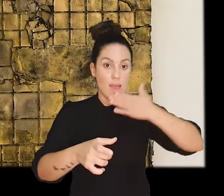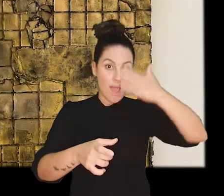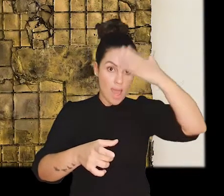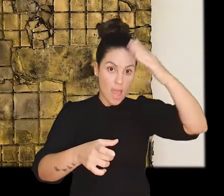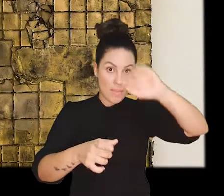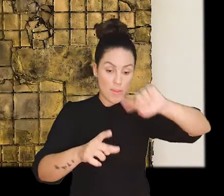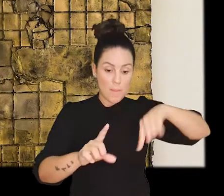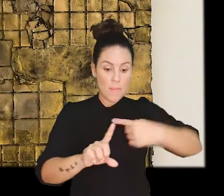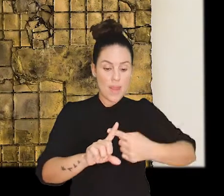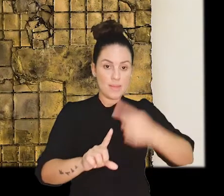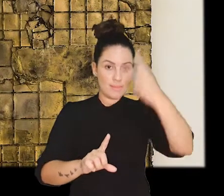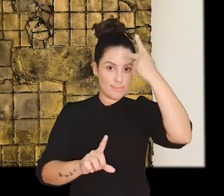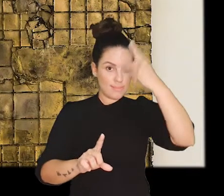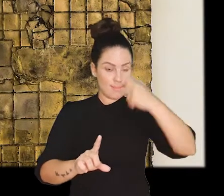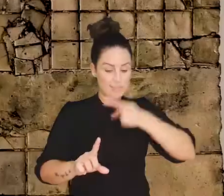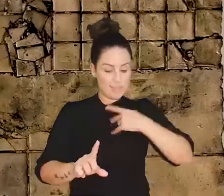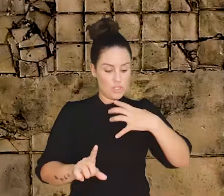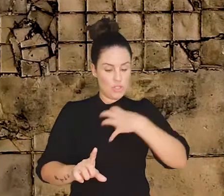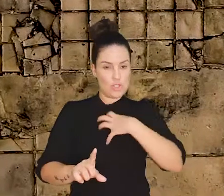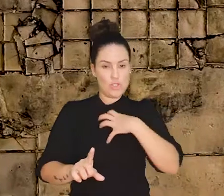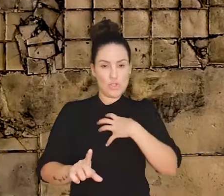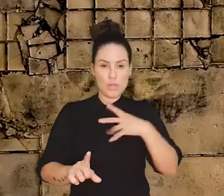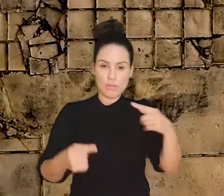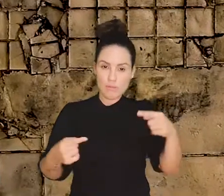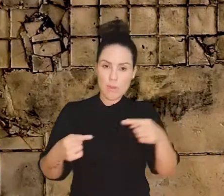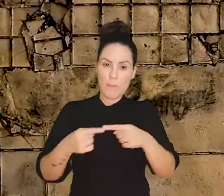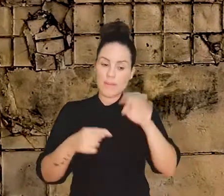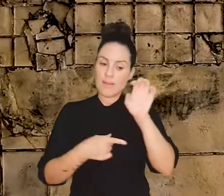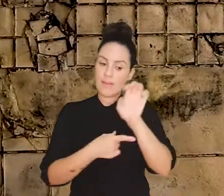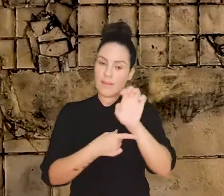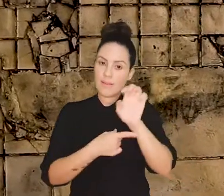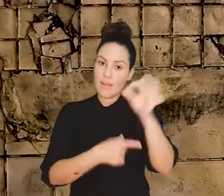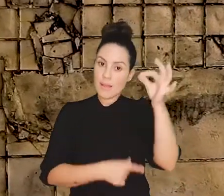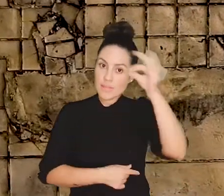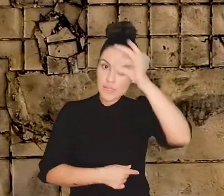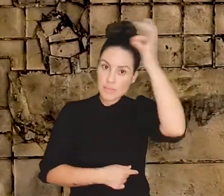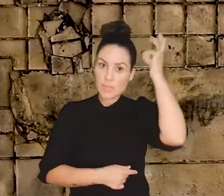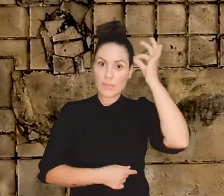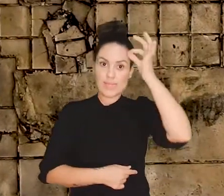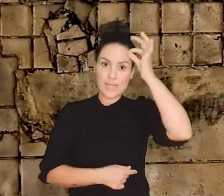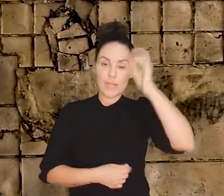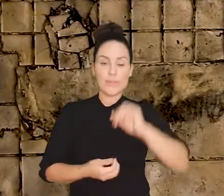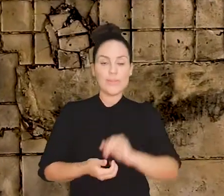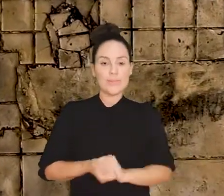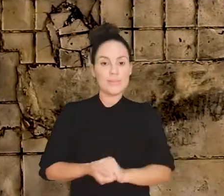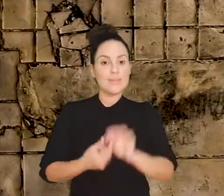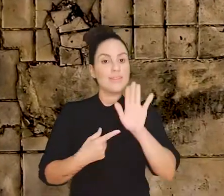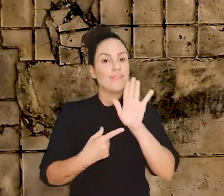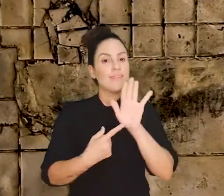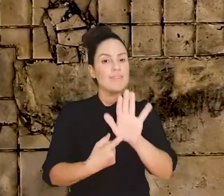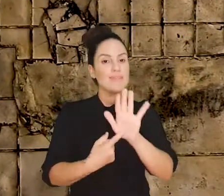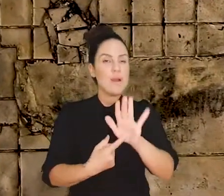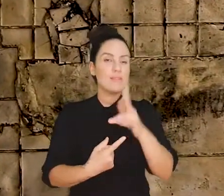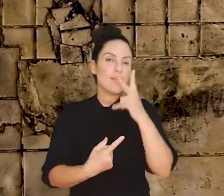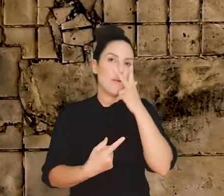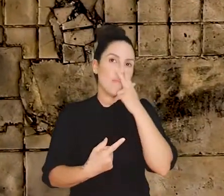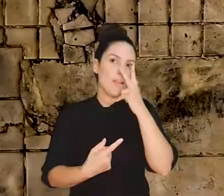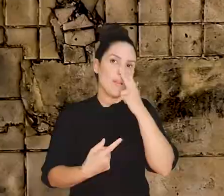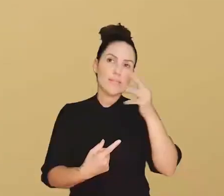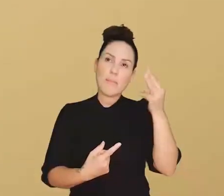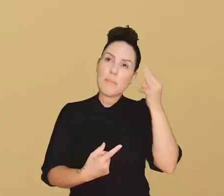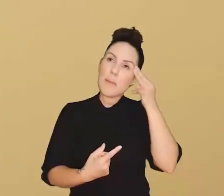origem árabe com o grande pertencimento que tem ao estado do Espírito